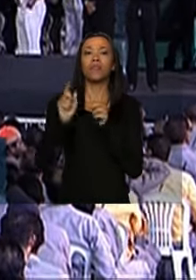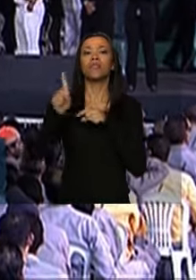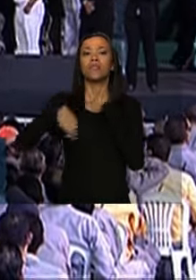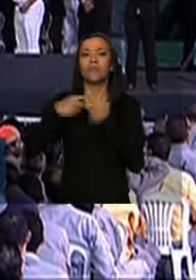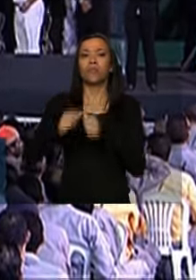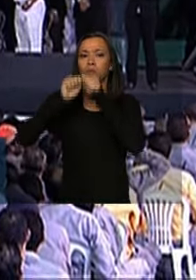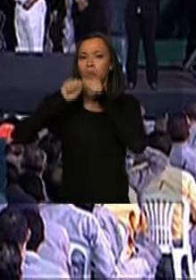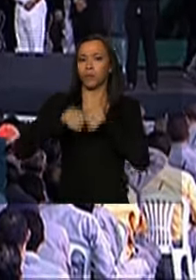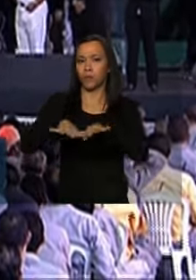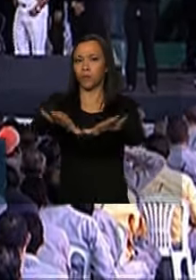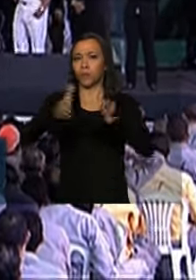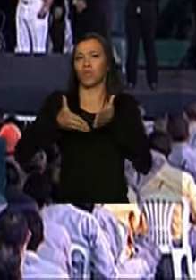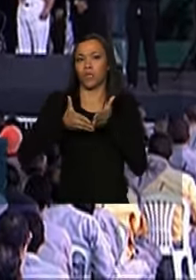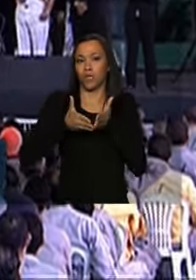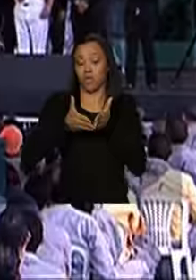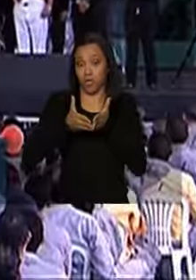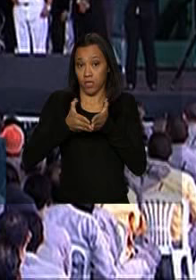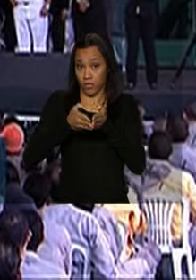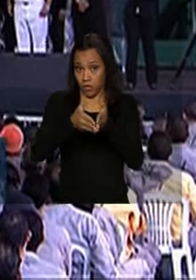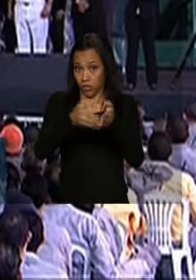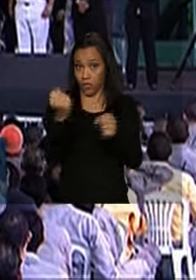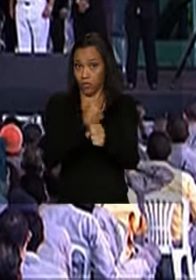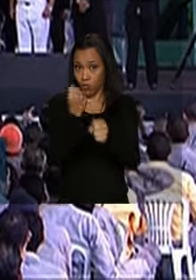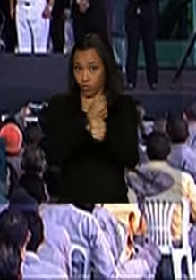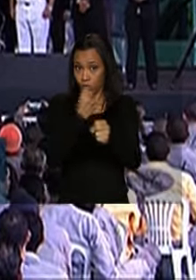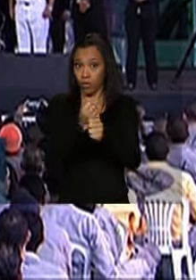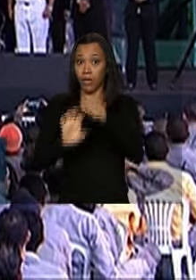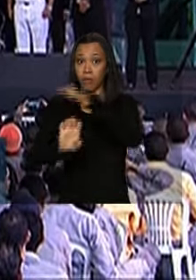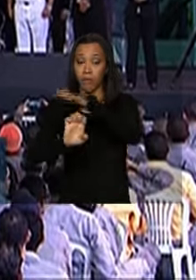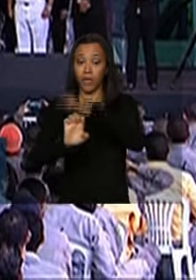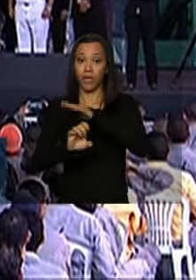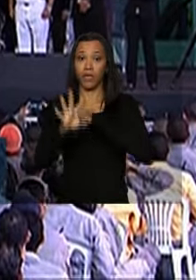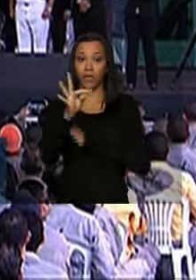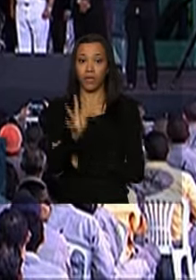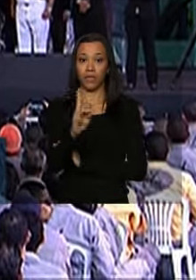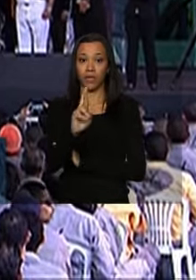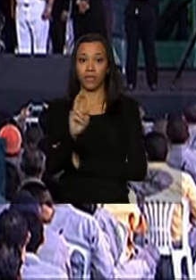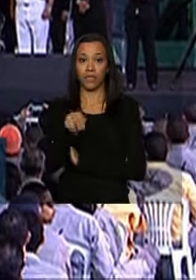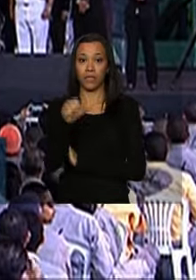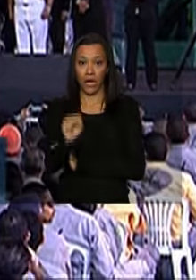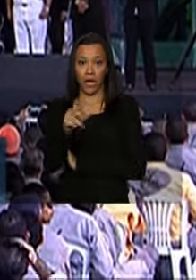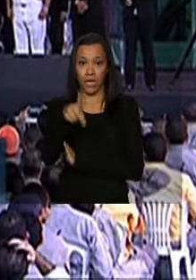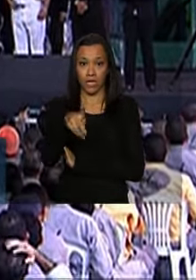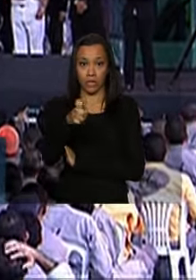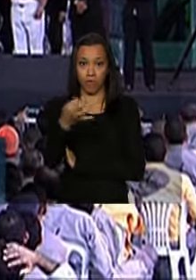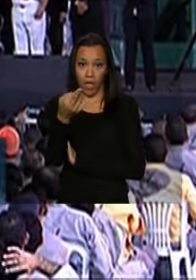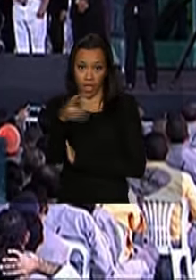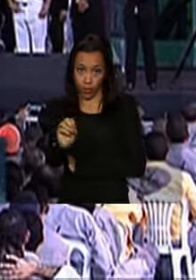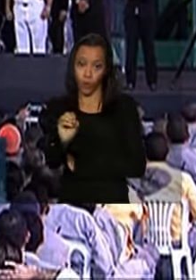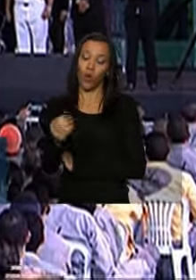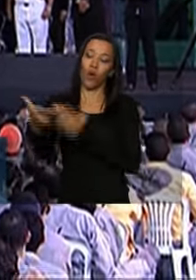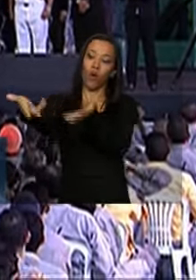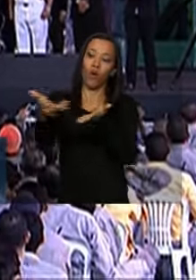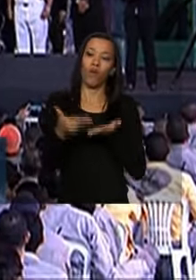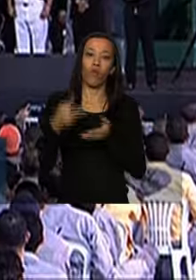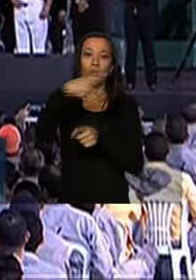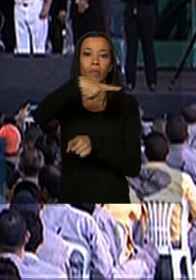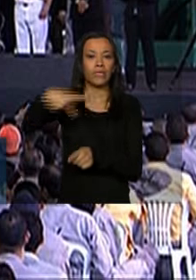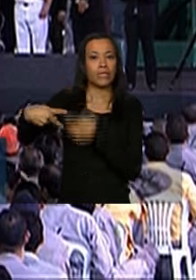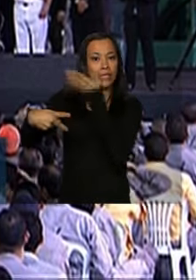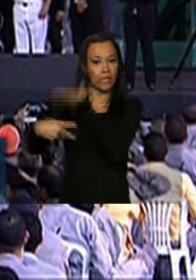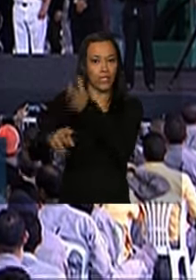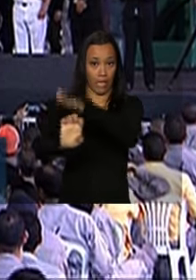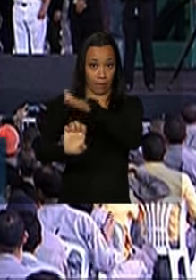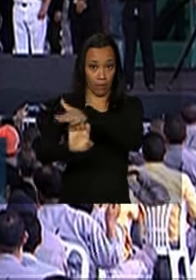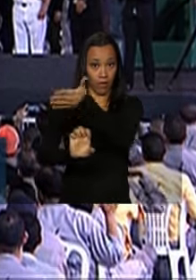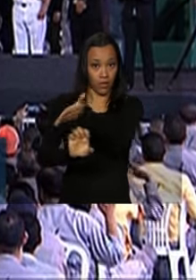expansão da frota da Transpetro, para que o sonho se transformasse em realidade, convidamos o presidente da Transpetro